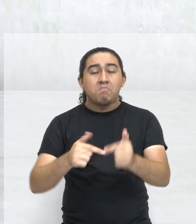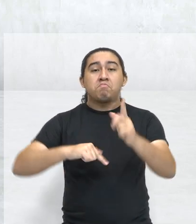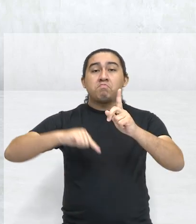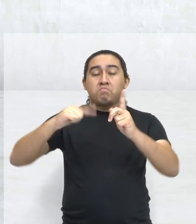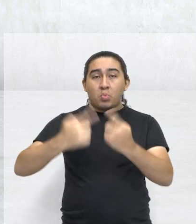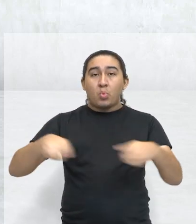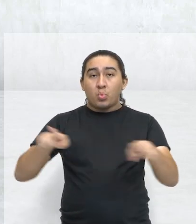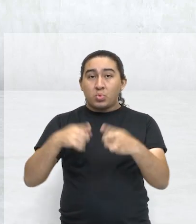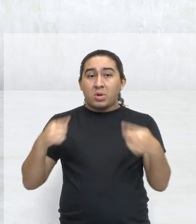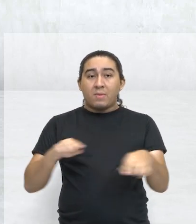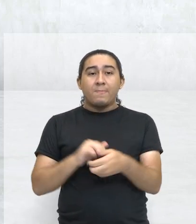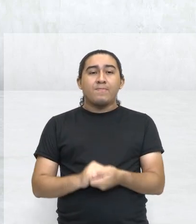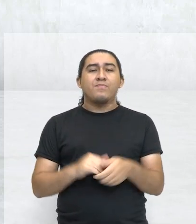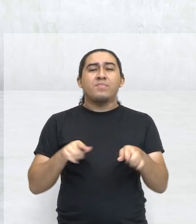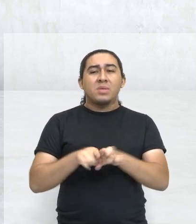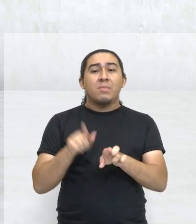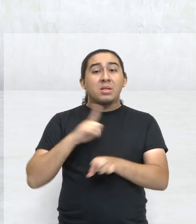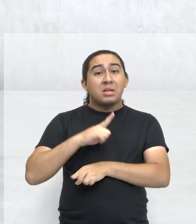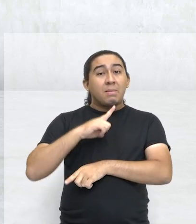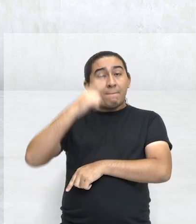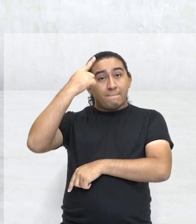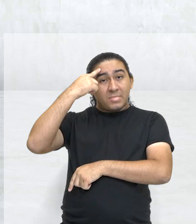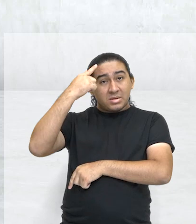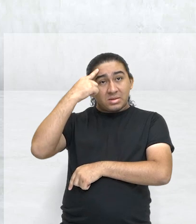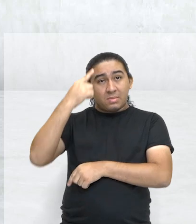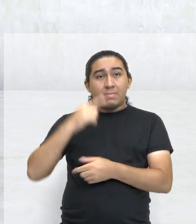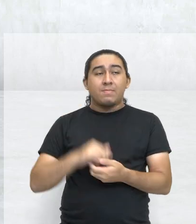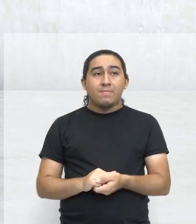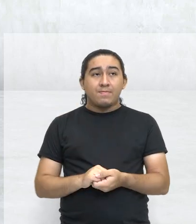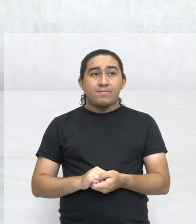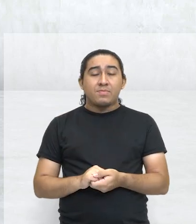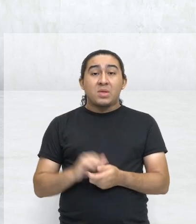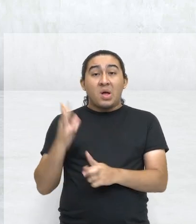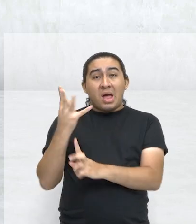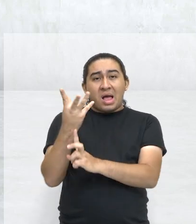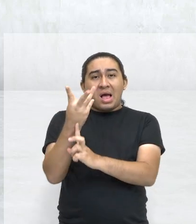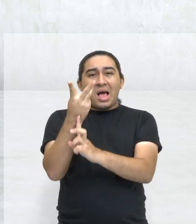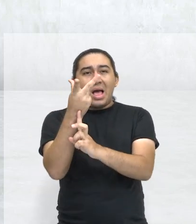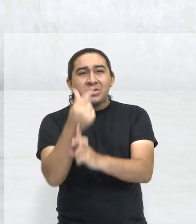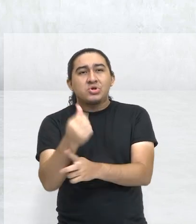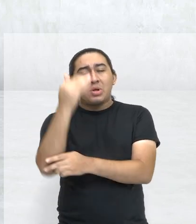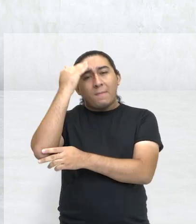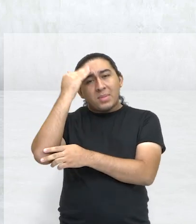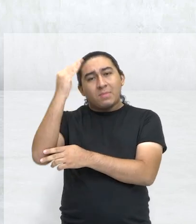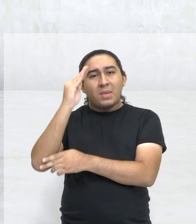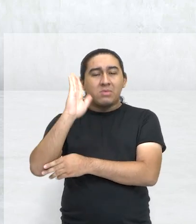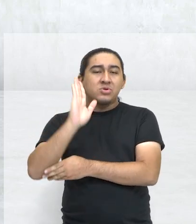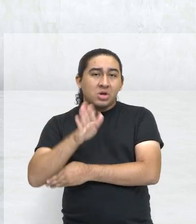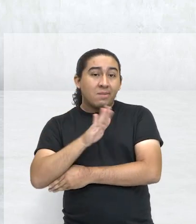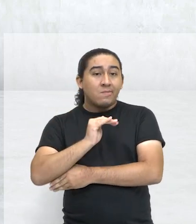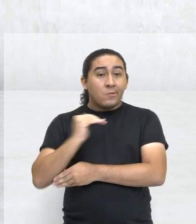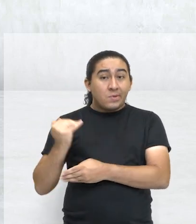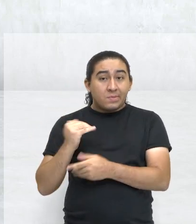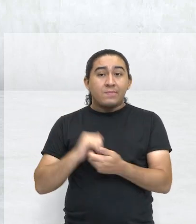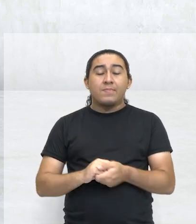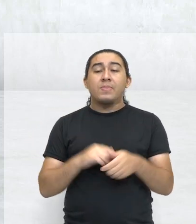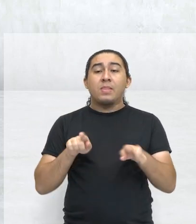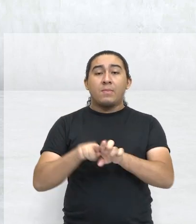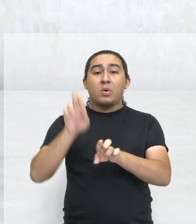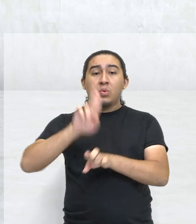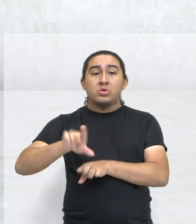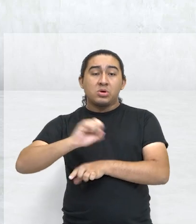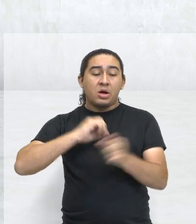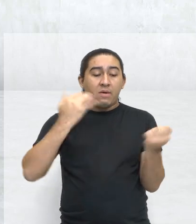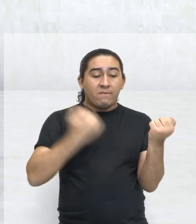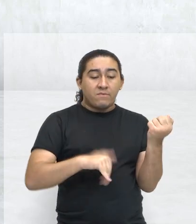Teatro Amazonas um local ideal para apresentações de óperas, concertos e outras performances musicais.